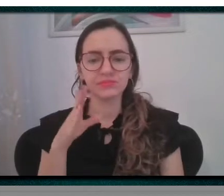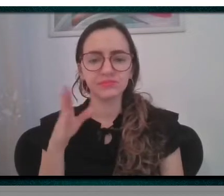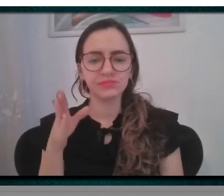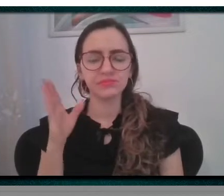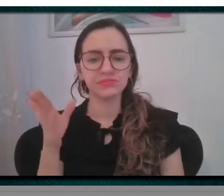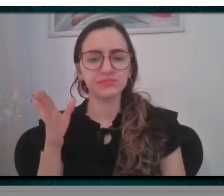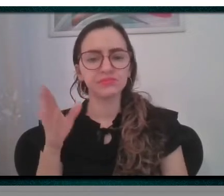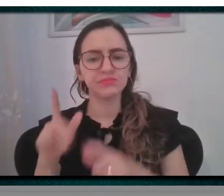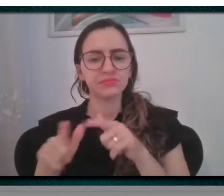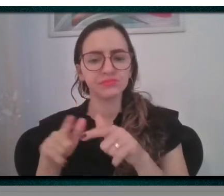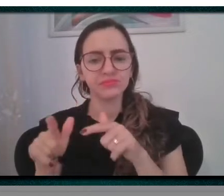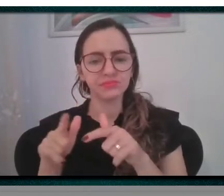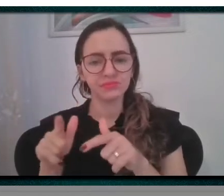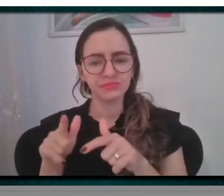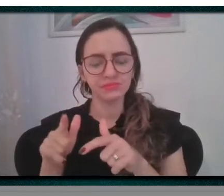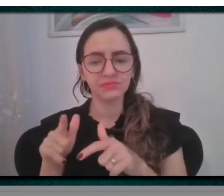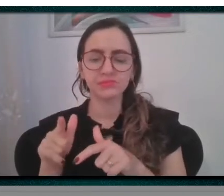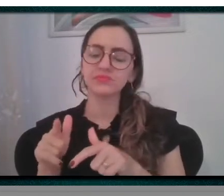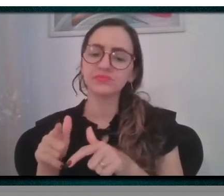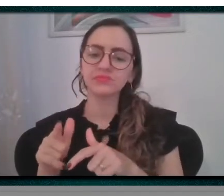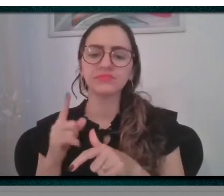trabalha, ou estuda.